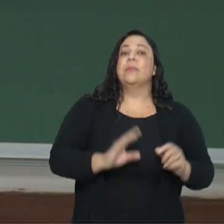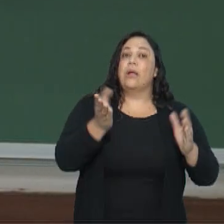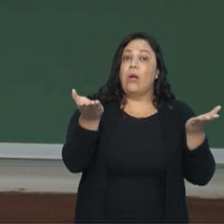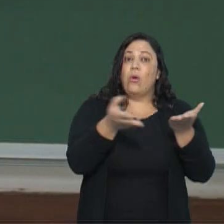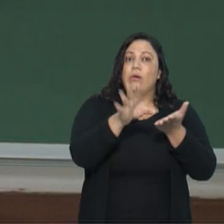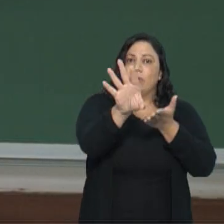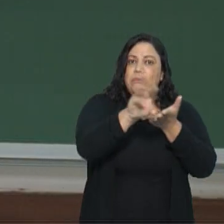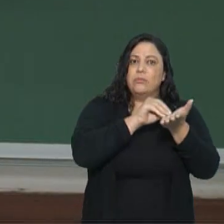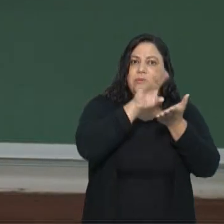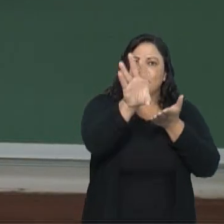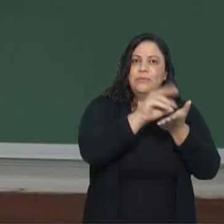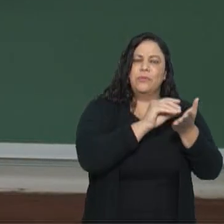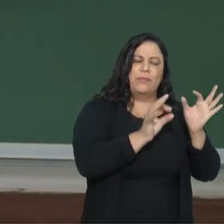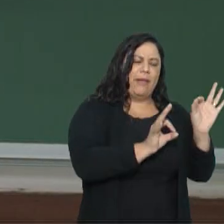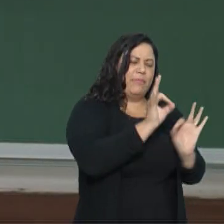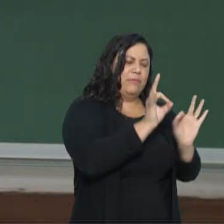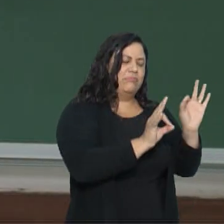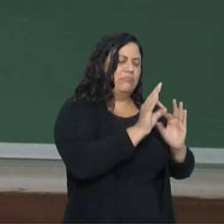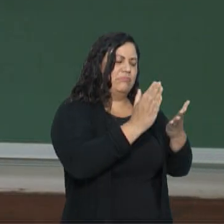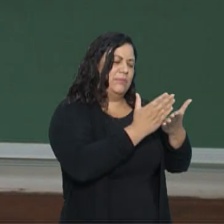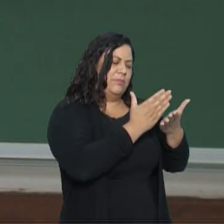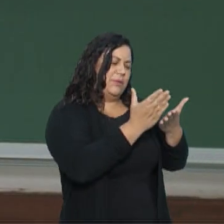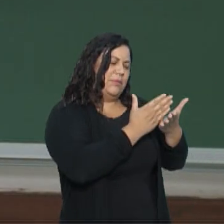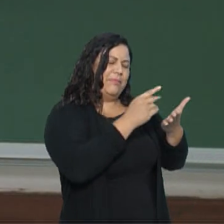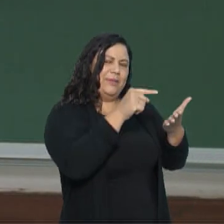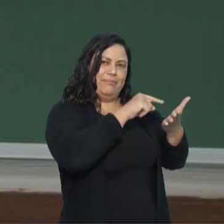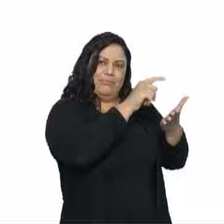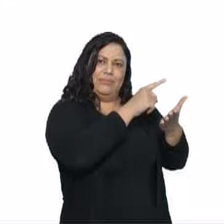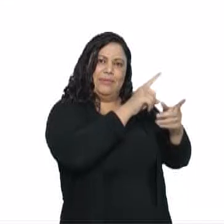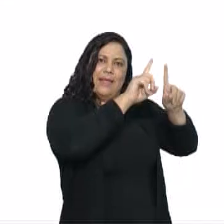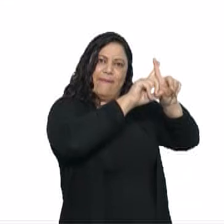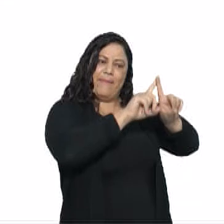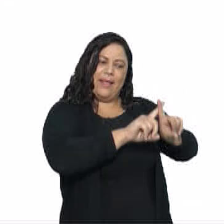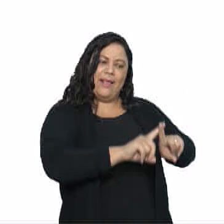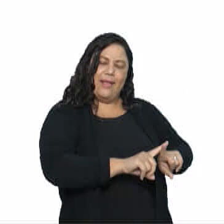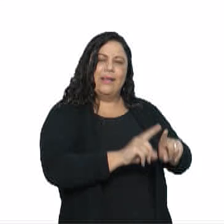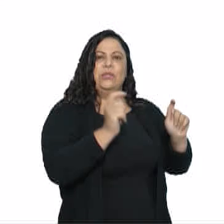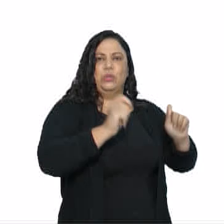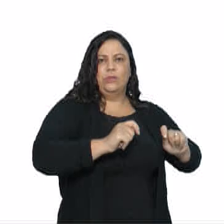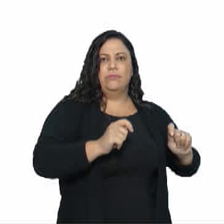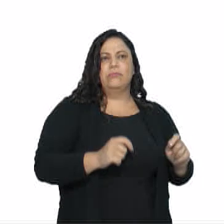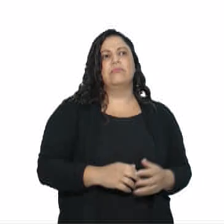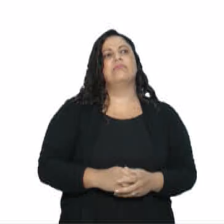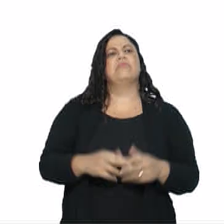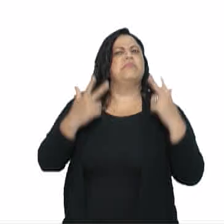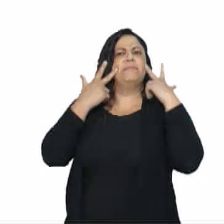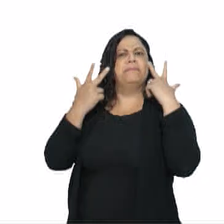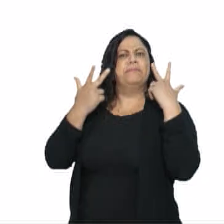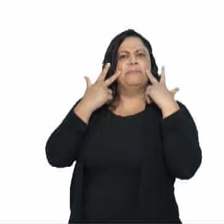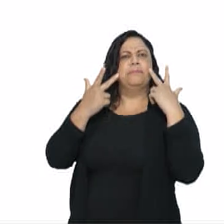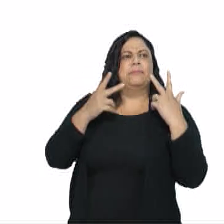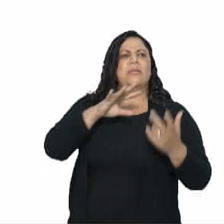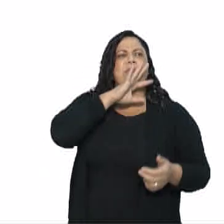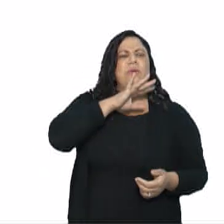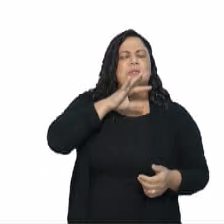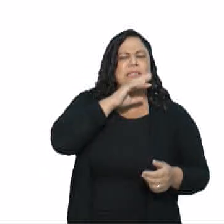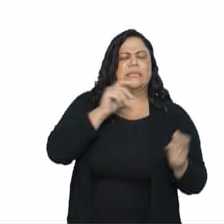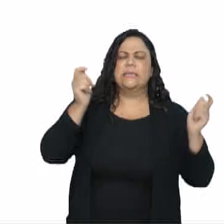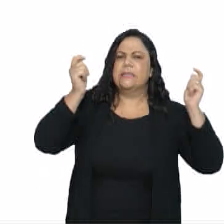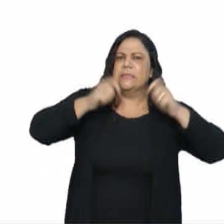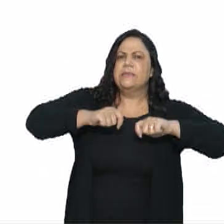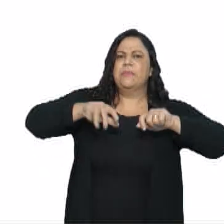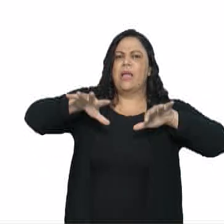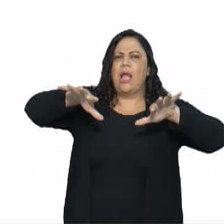bem caprichado esse exercício que é de marcar X. É comum nos animais a presença de receptores